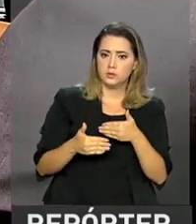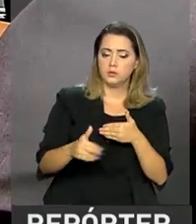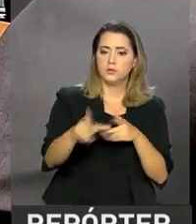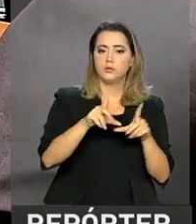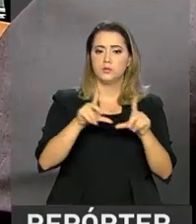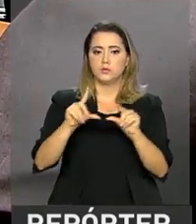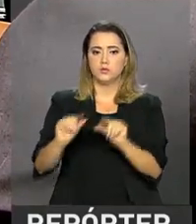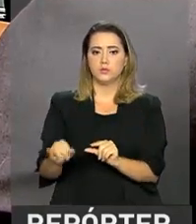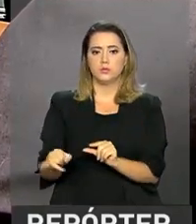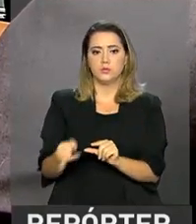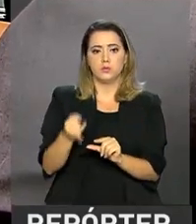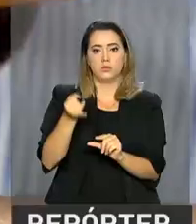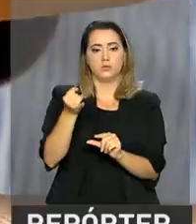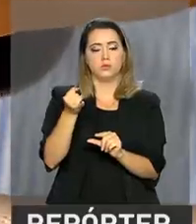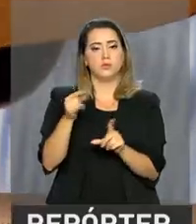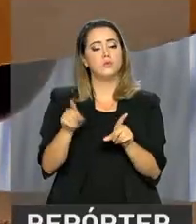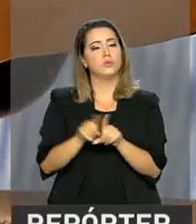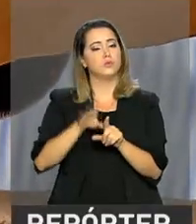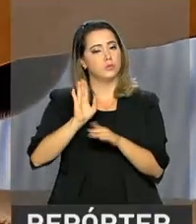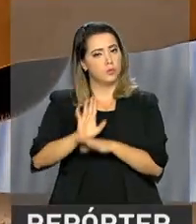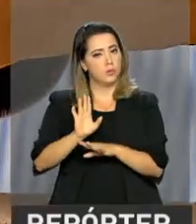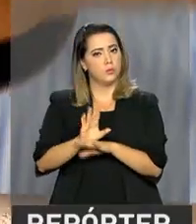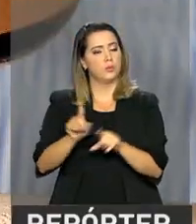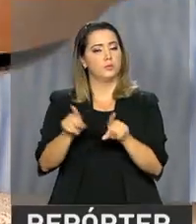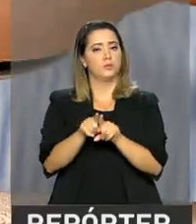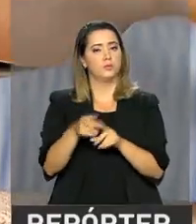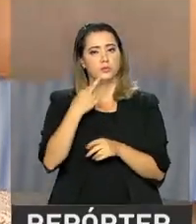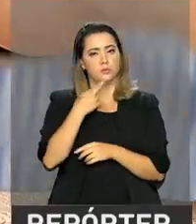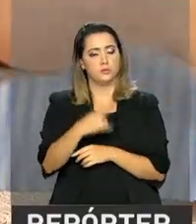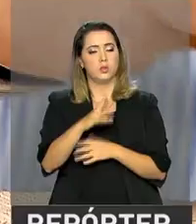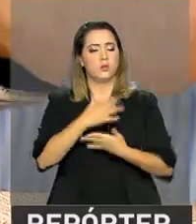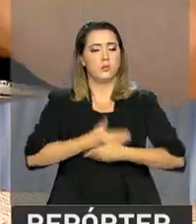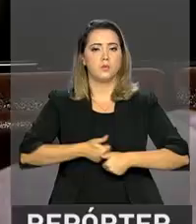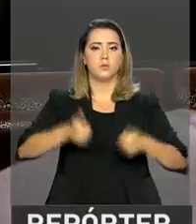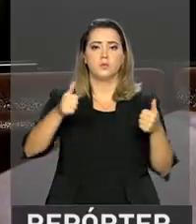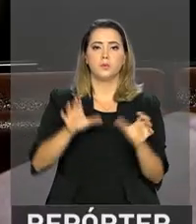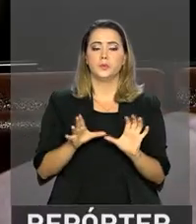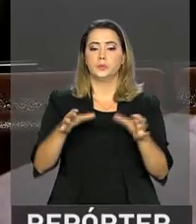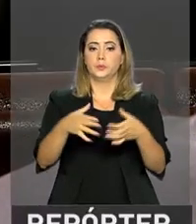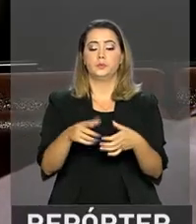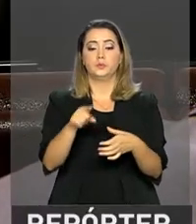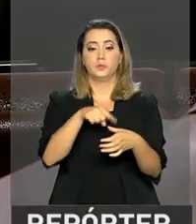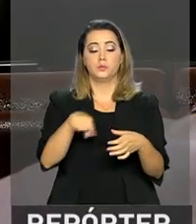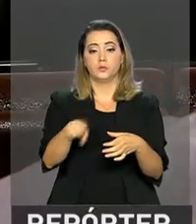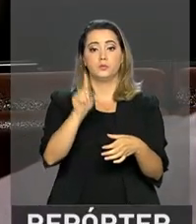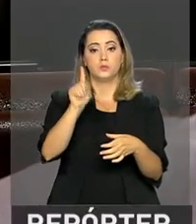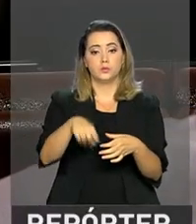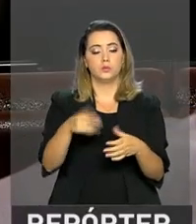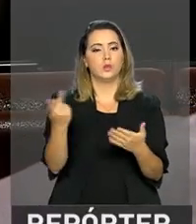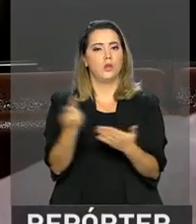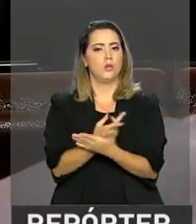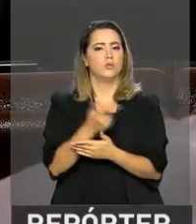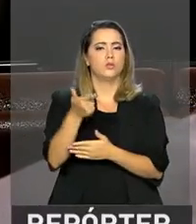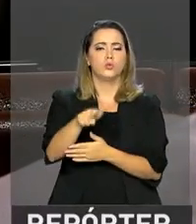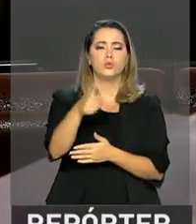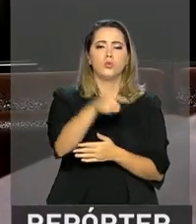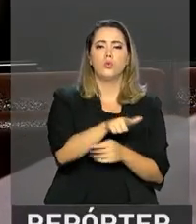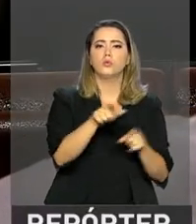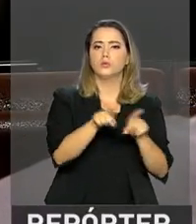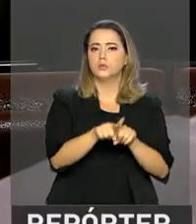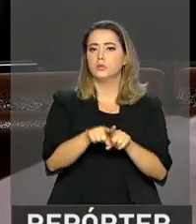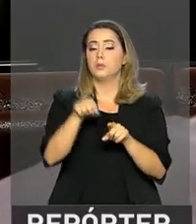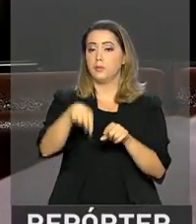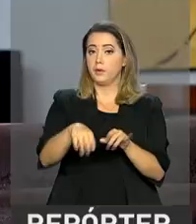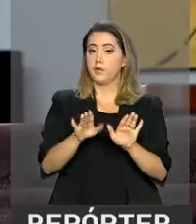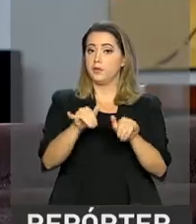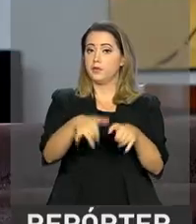reduções na taxa básica de juros vem contribuindo com resultados melhores no setor. o que deve se repetir também nesse